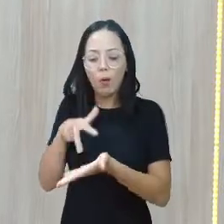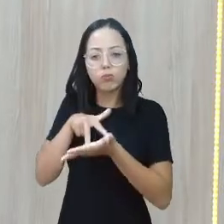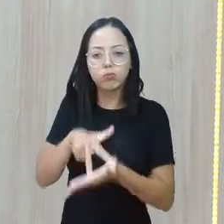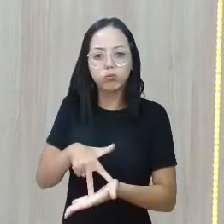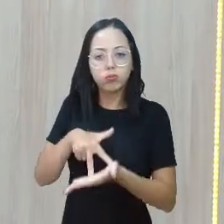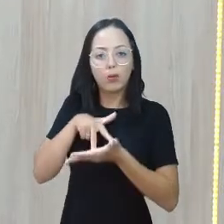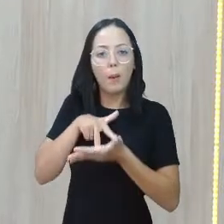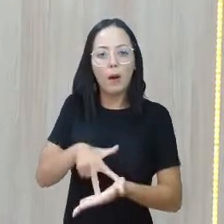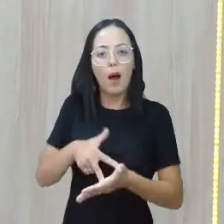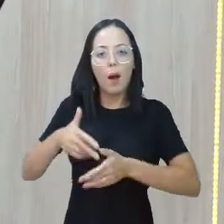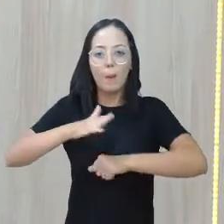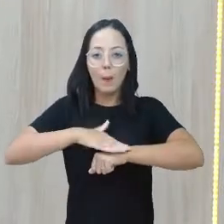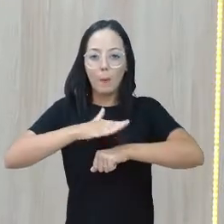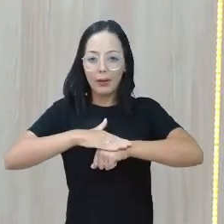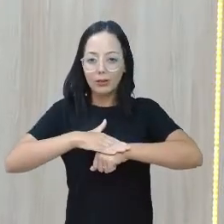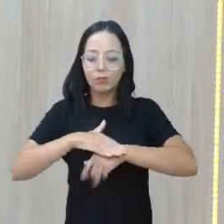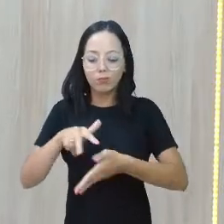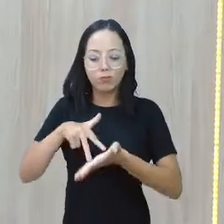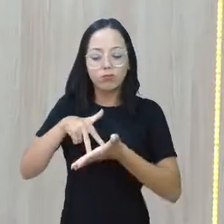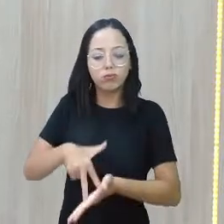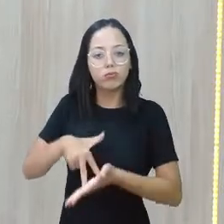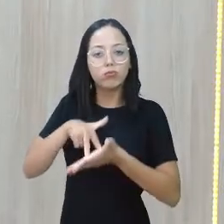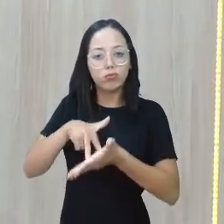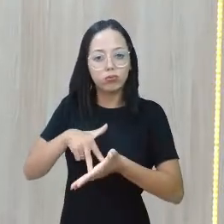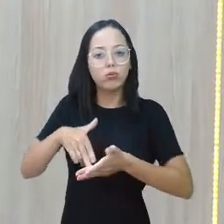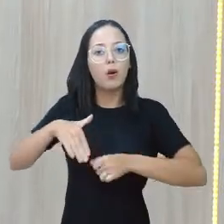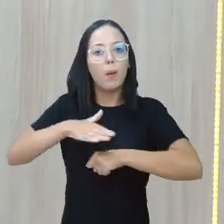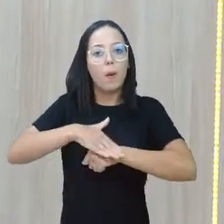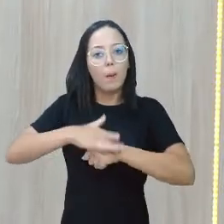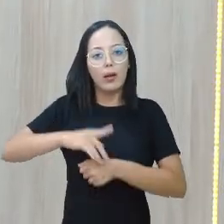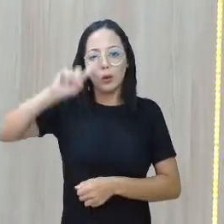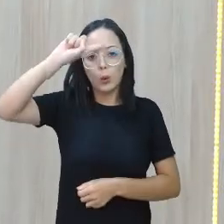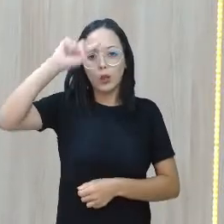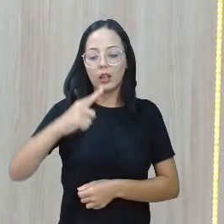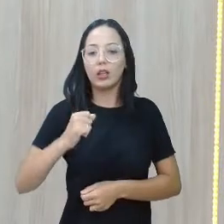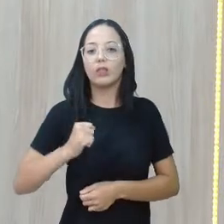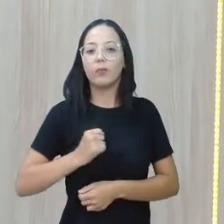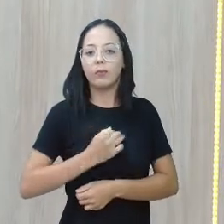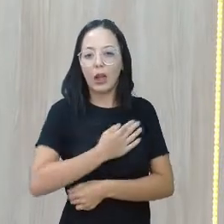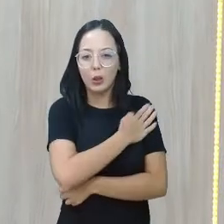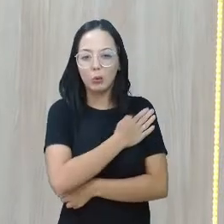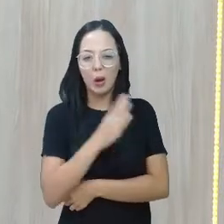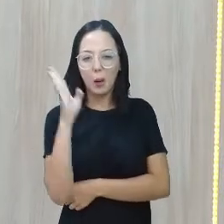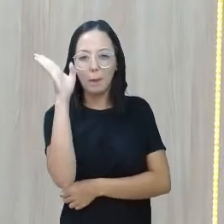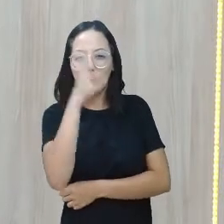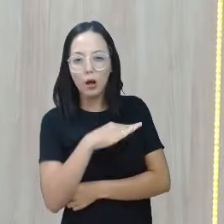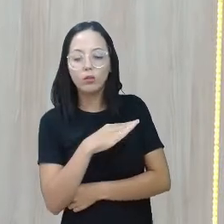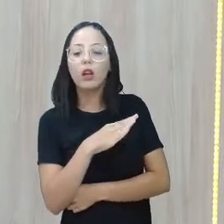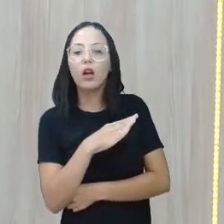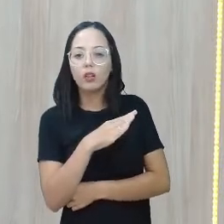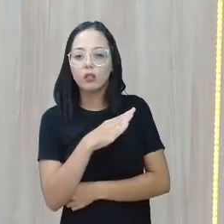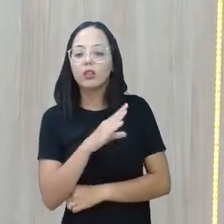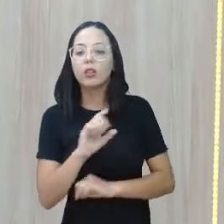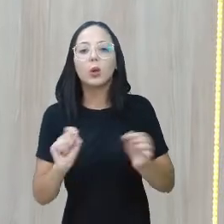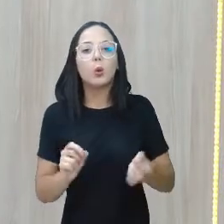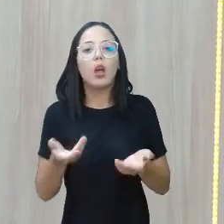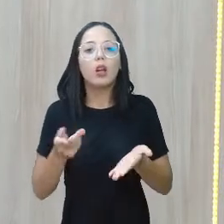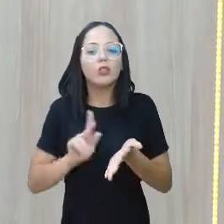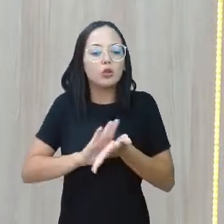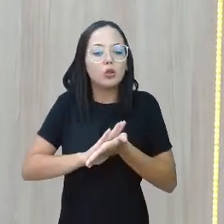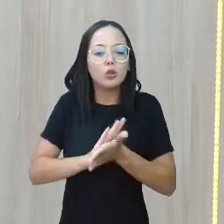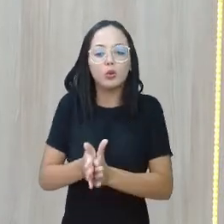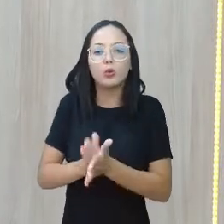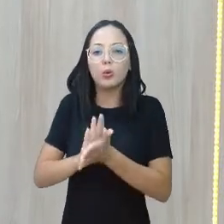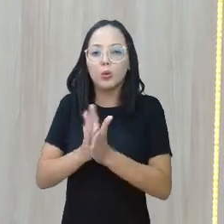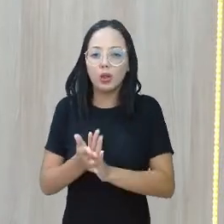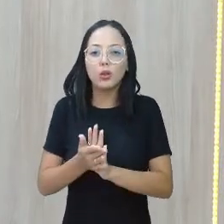resistir àquele momento de ditadura e maldades que estava destruindo